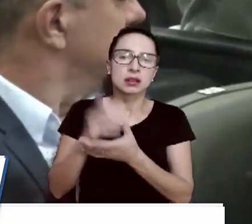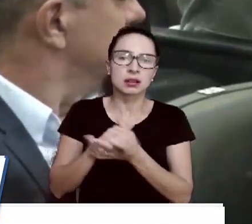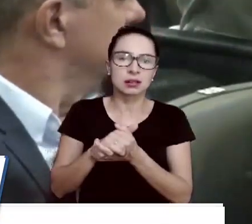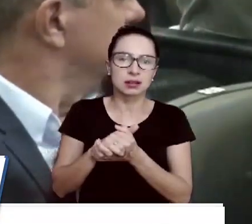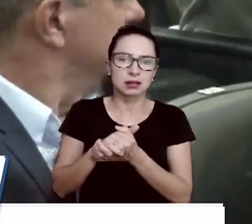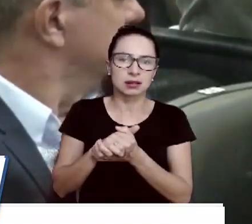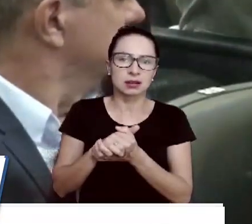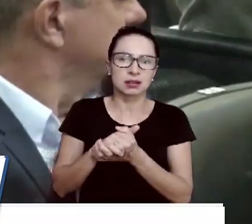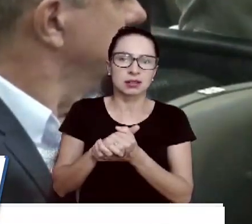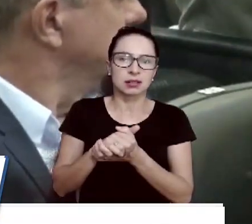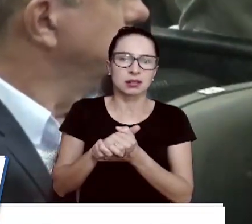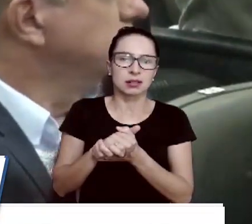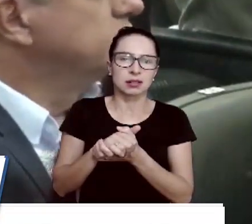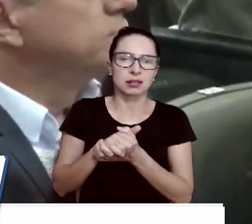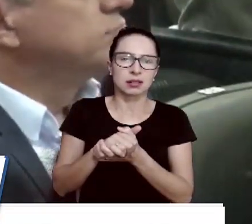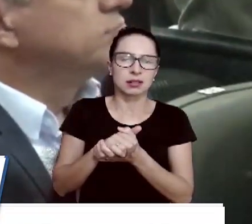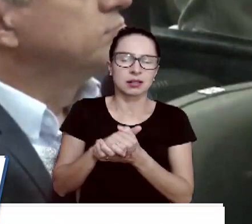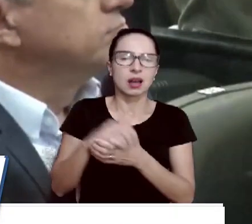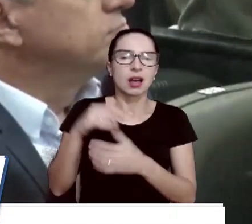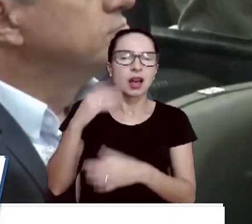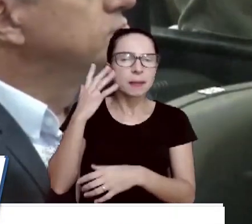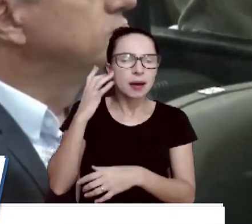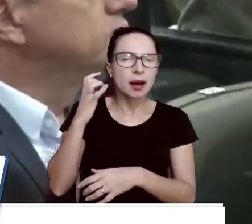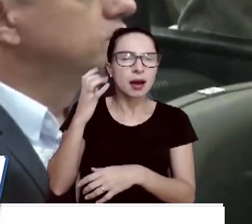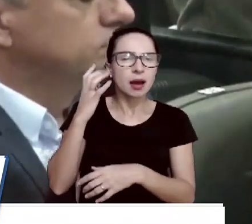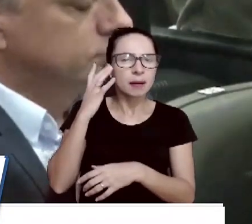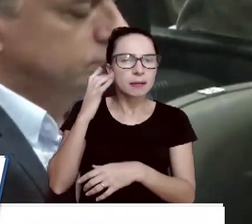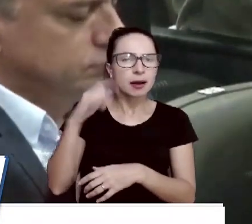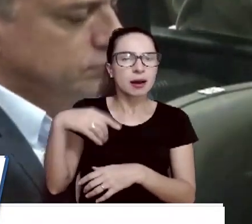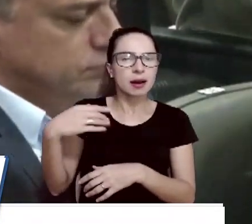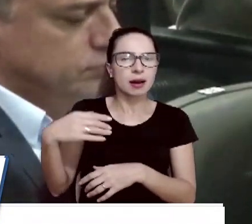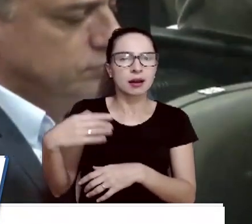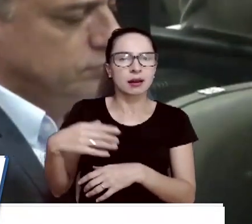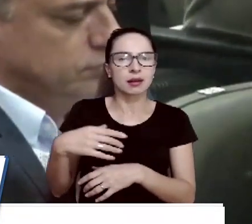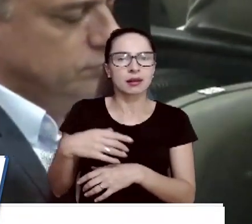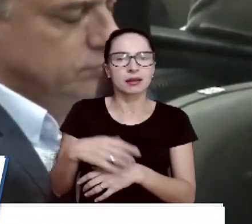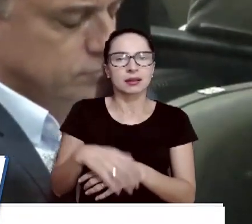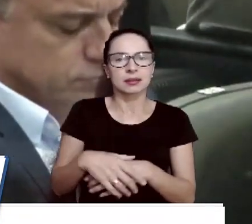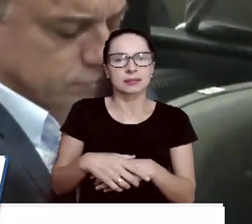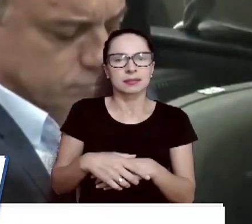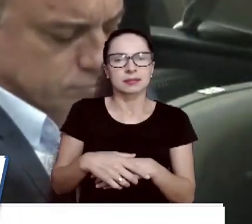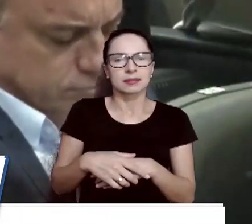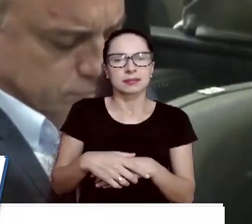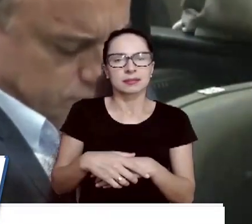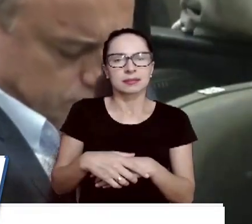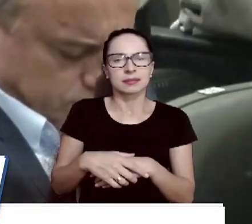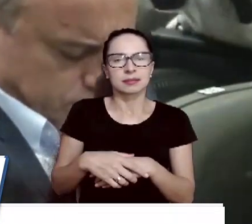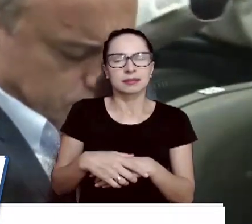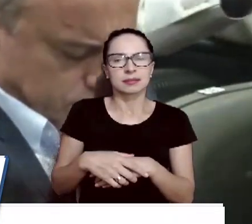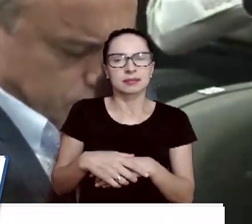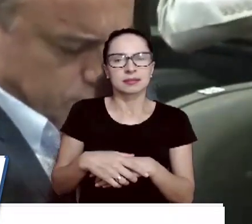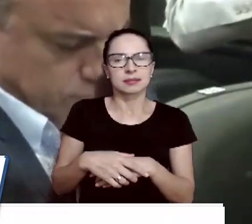dia depois, dois dias depois de um recapeamento, do recapeamento da rua,